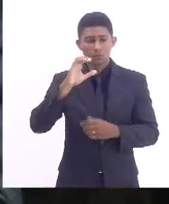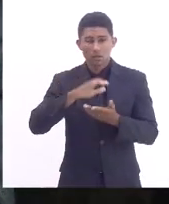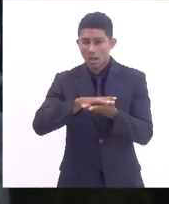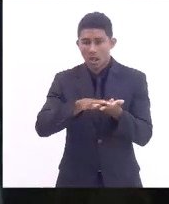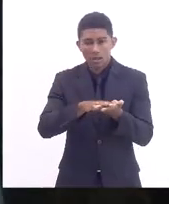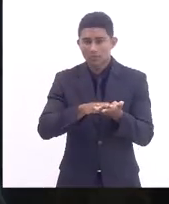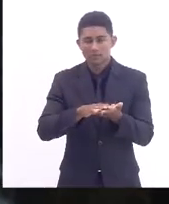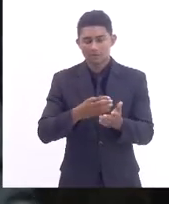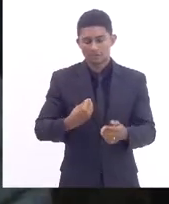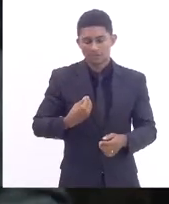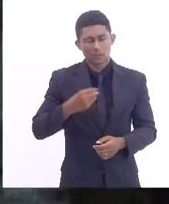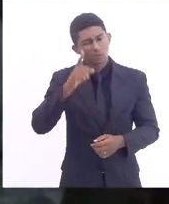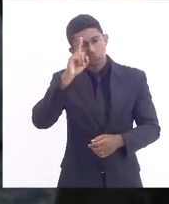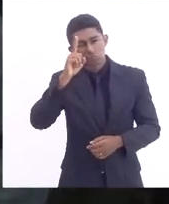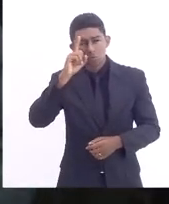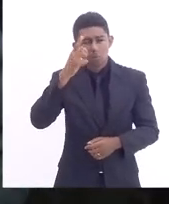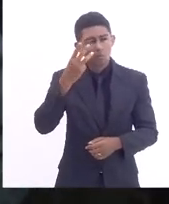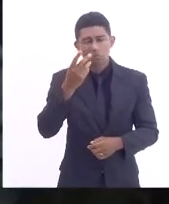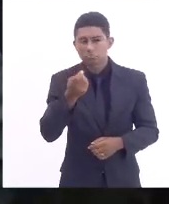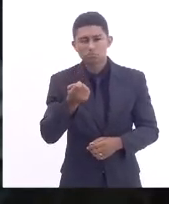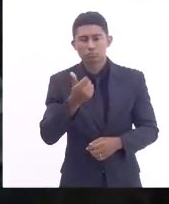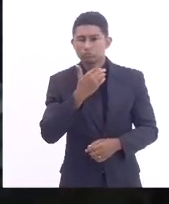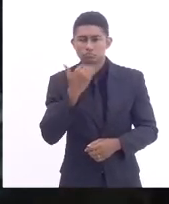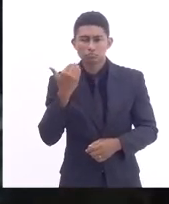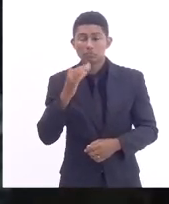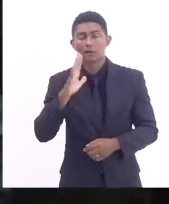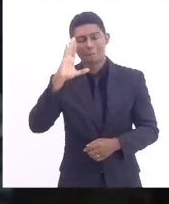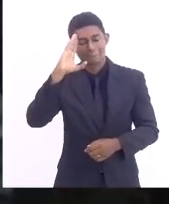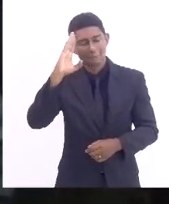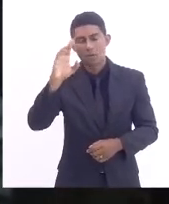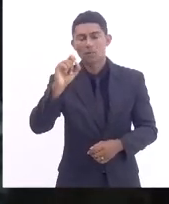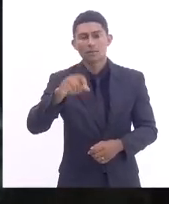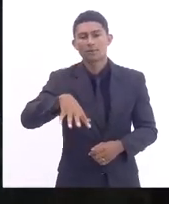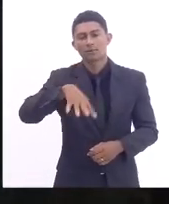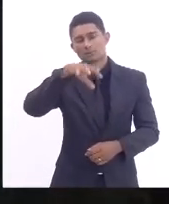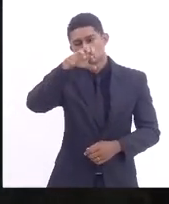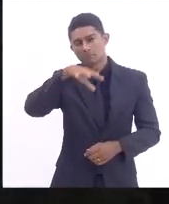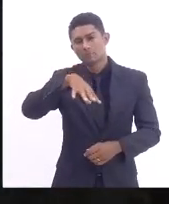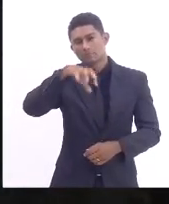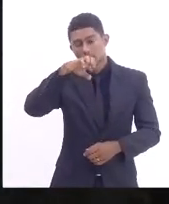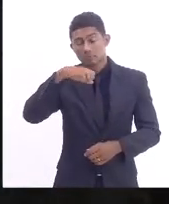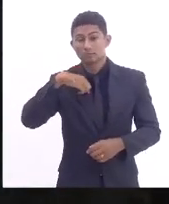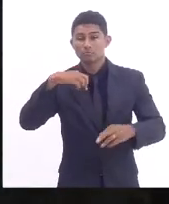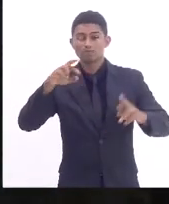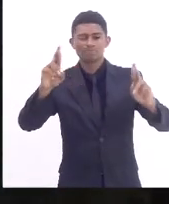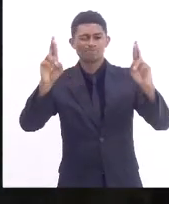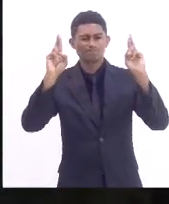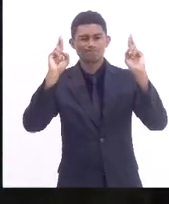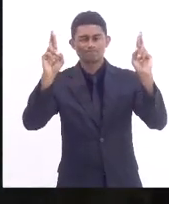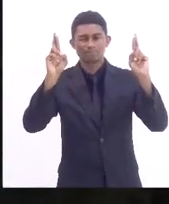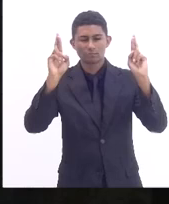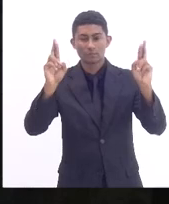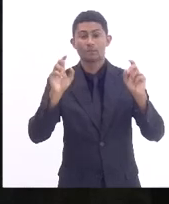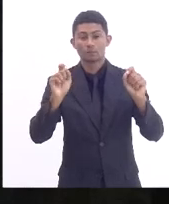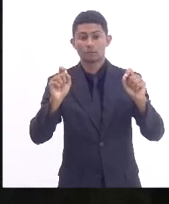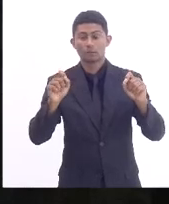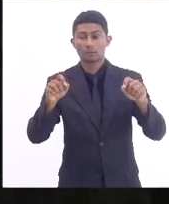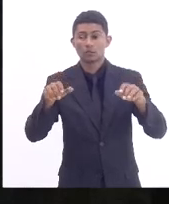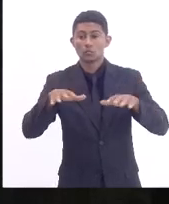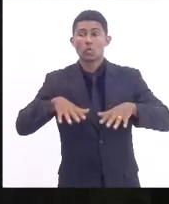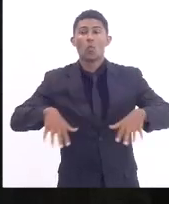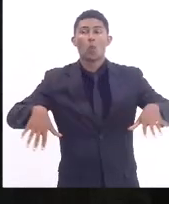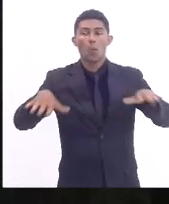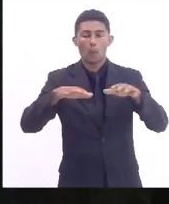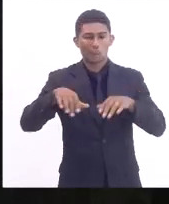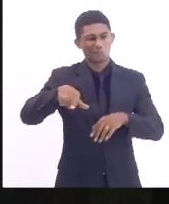você comer mas mais importante que isso é conseguir respirar e a minha torcida é para que todos nós